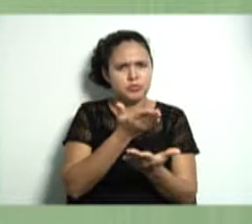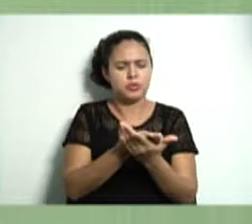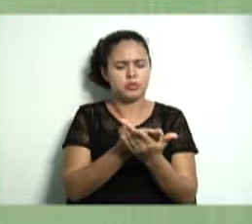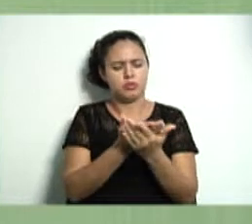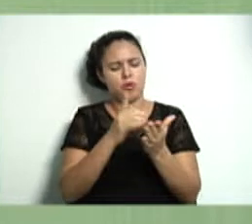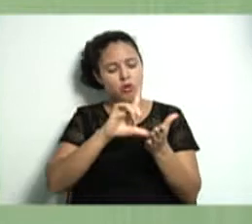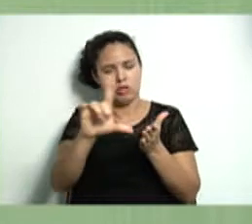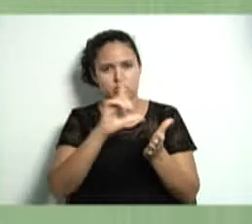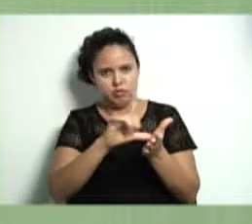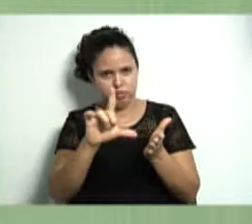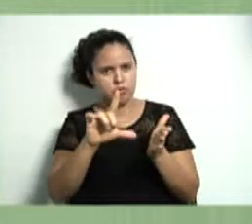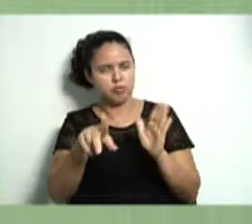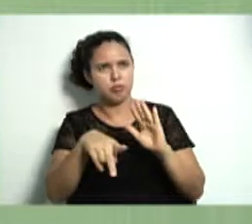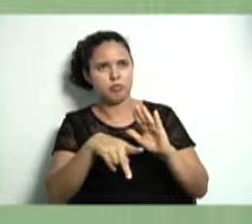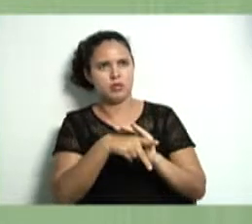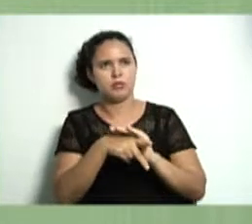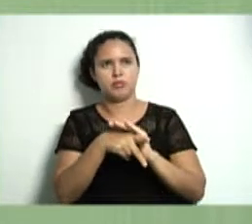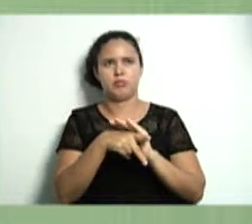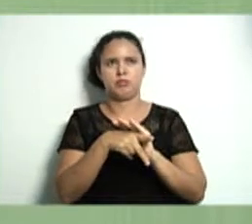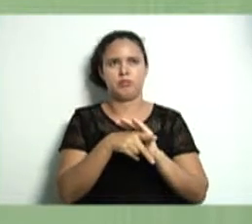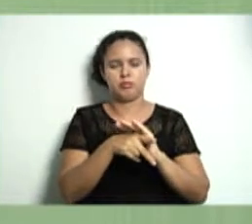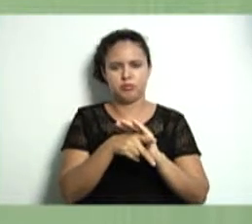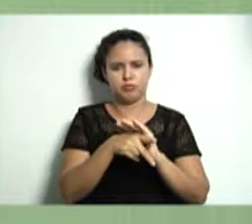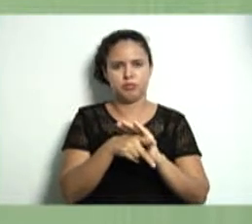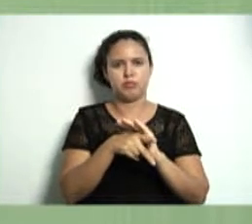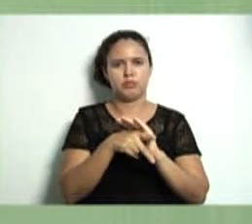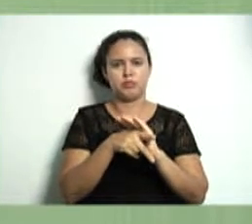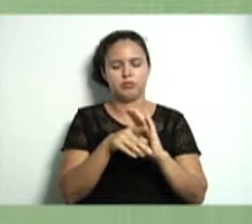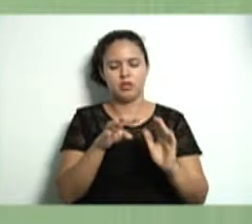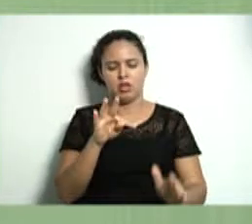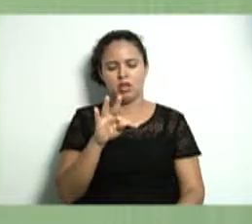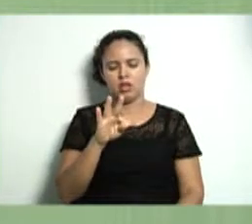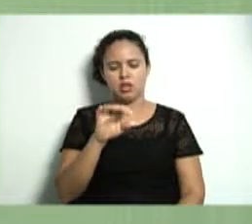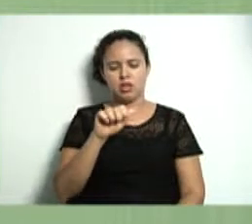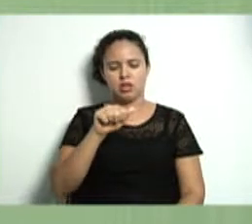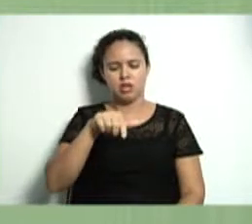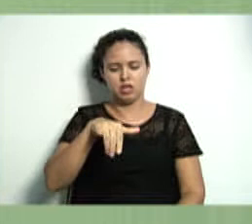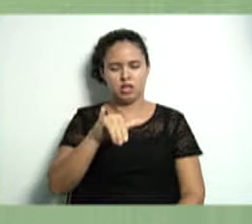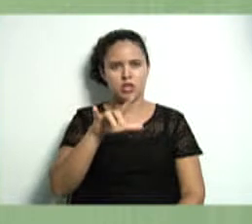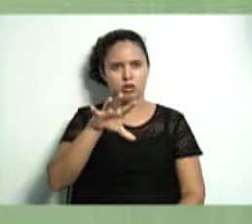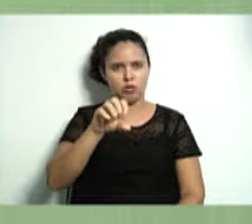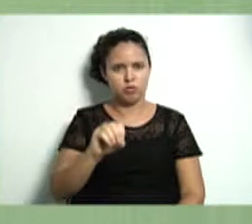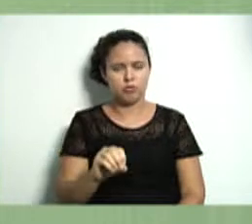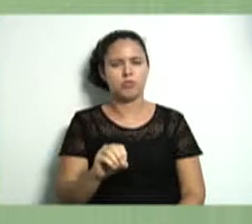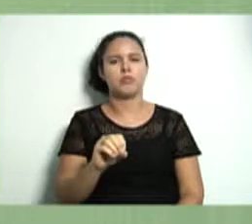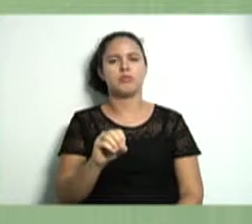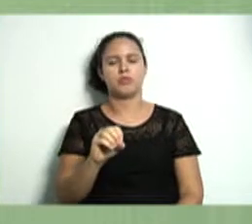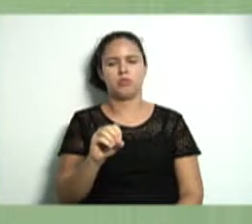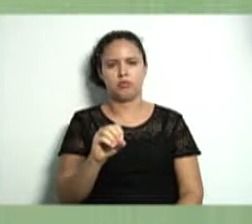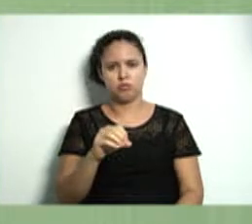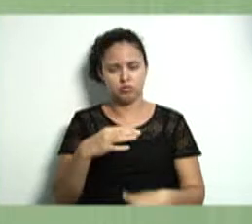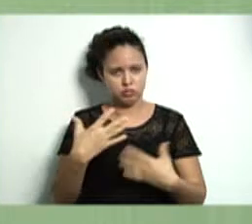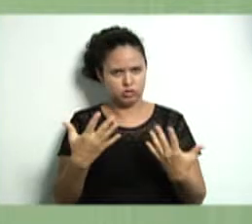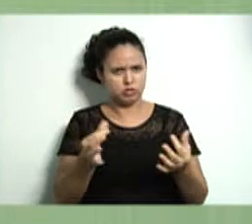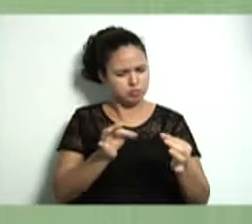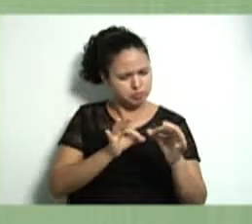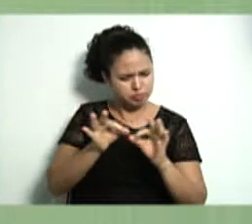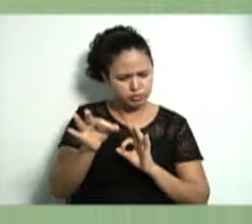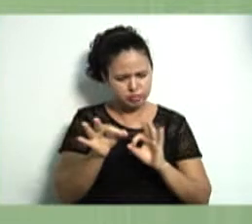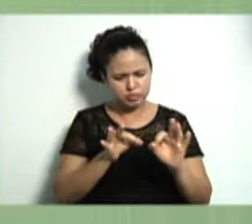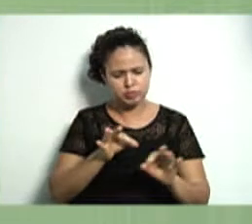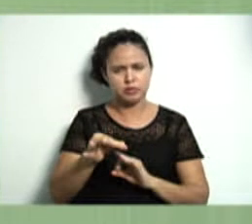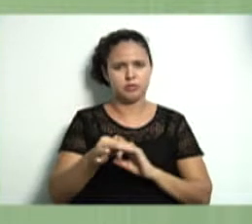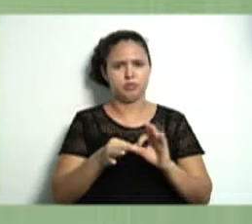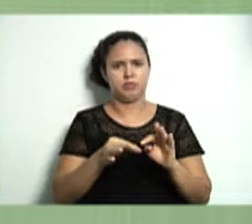Taylor pensou e o Henry Ford aplicou, né? Ele organizou a